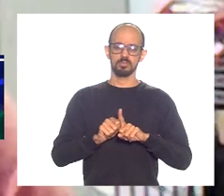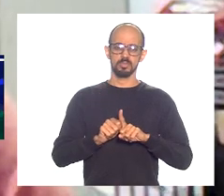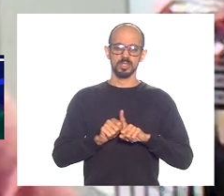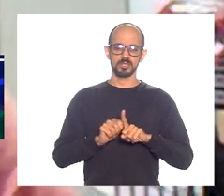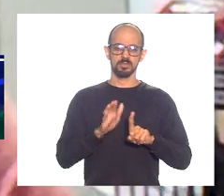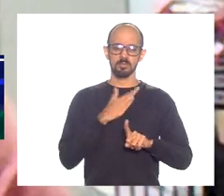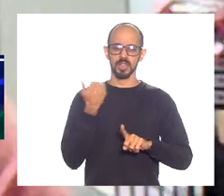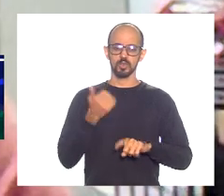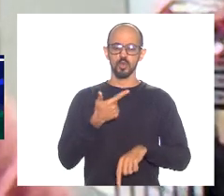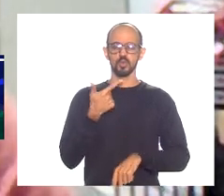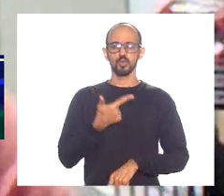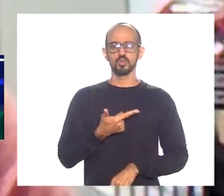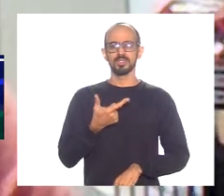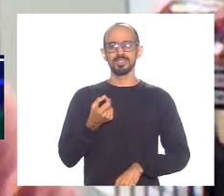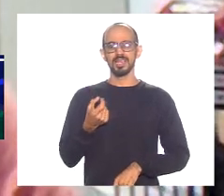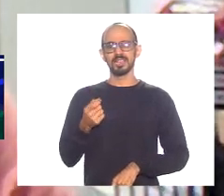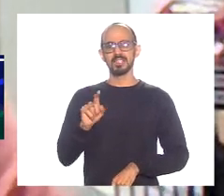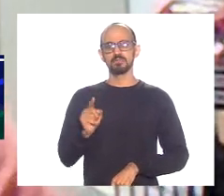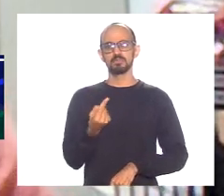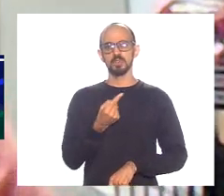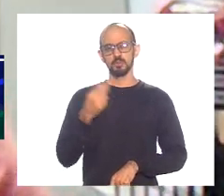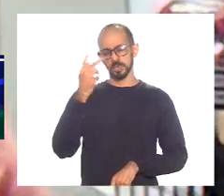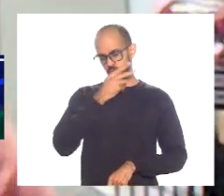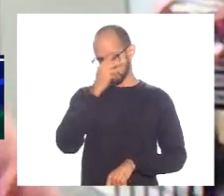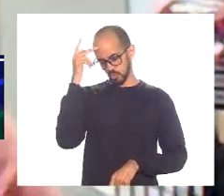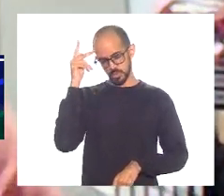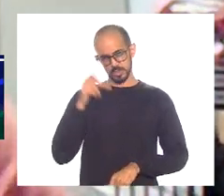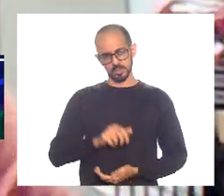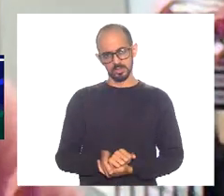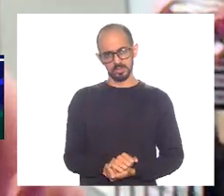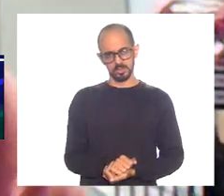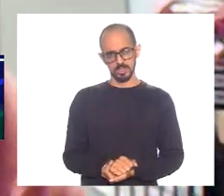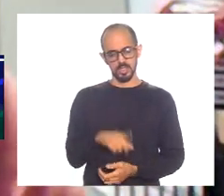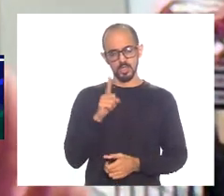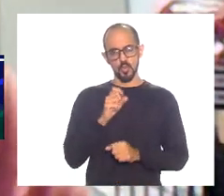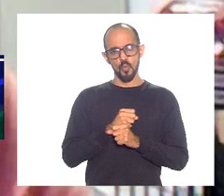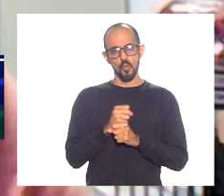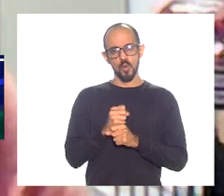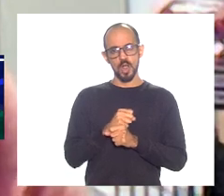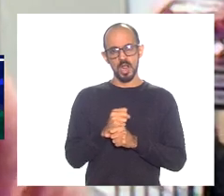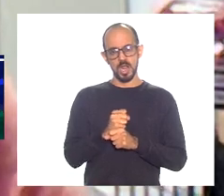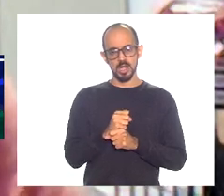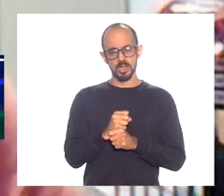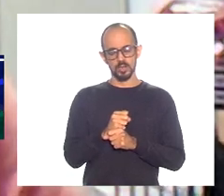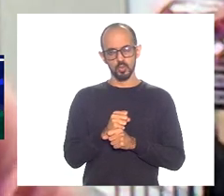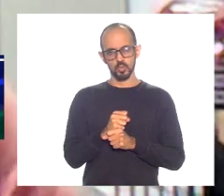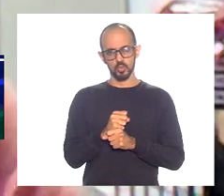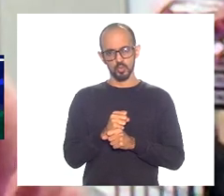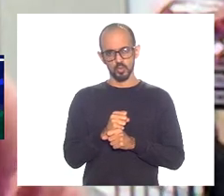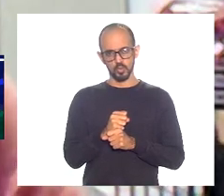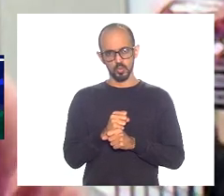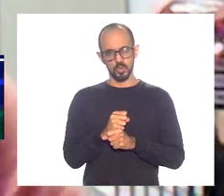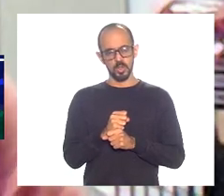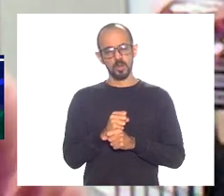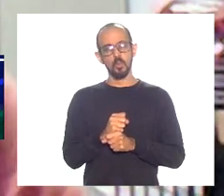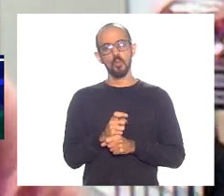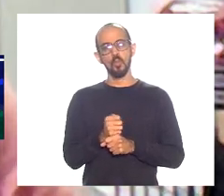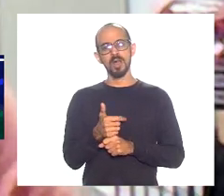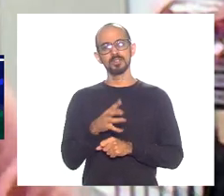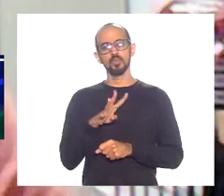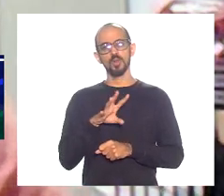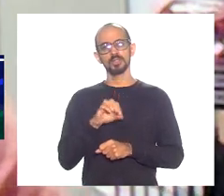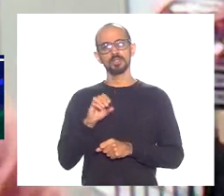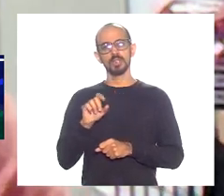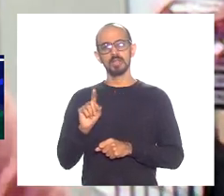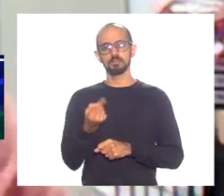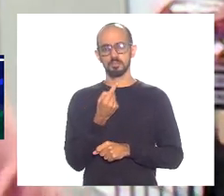mil pessoas em 2021. Em 1 ano e 2 meses, levou quase 400 mil pessoas.